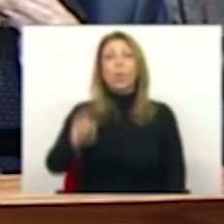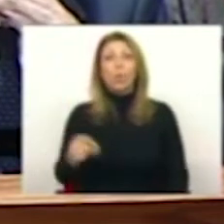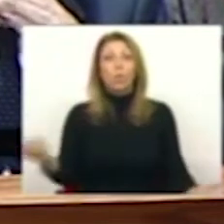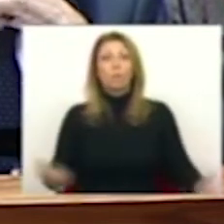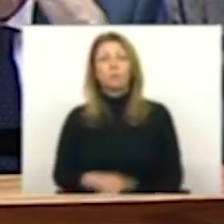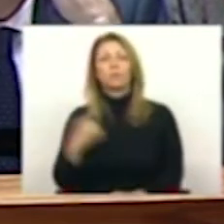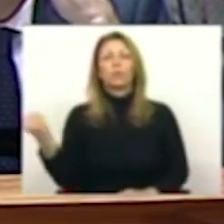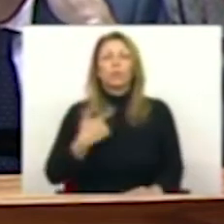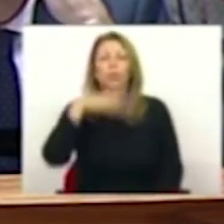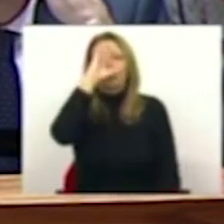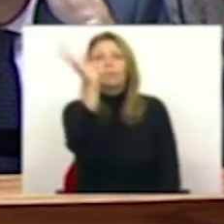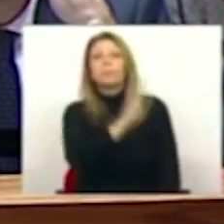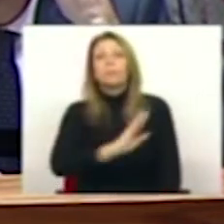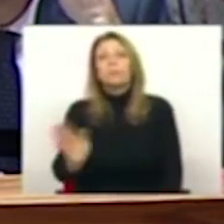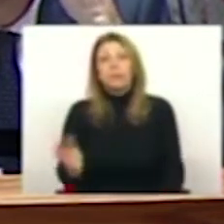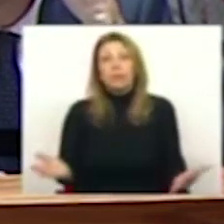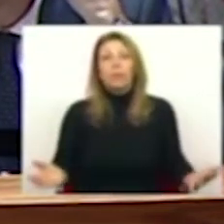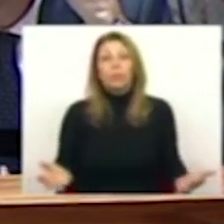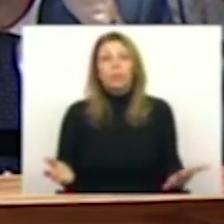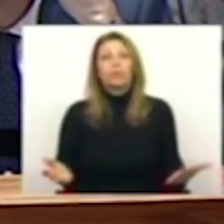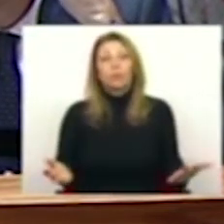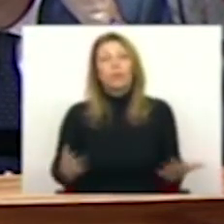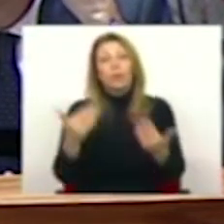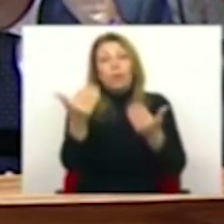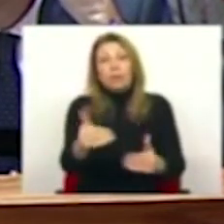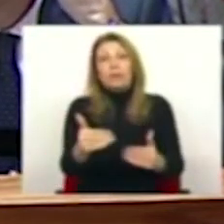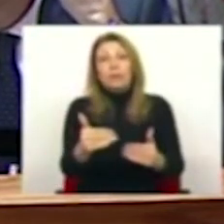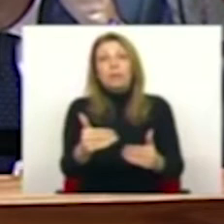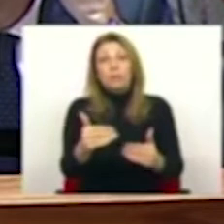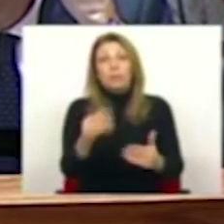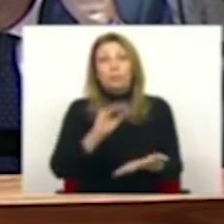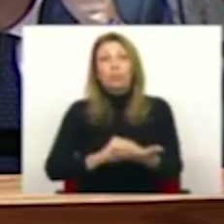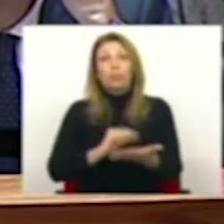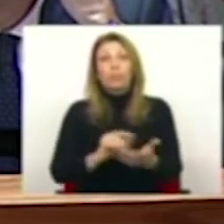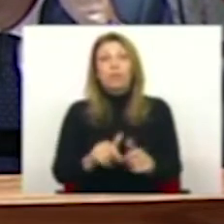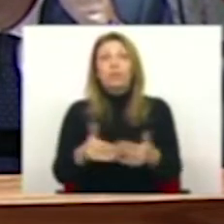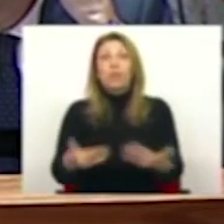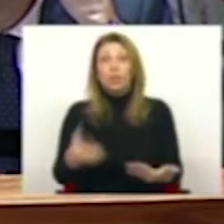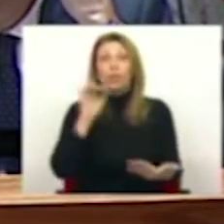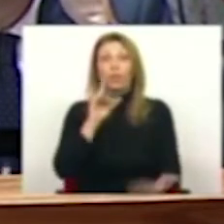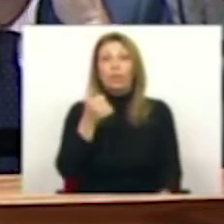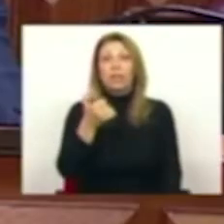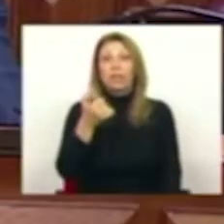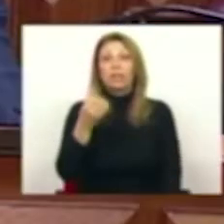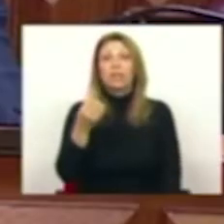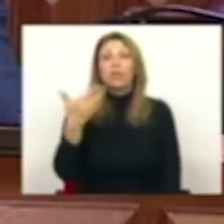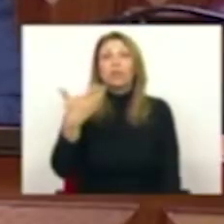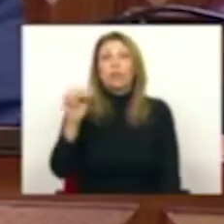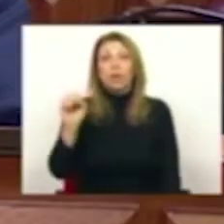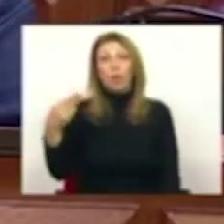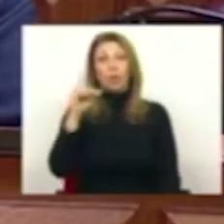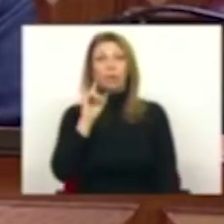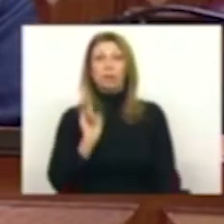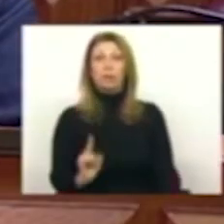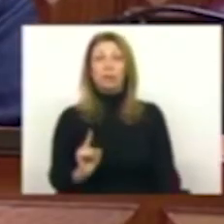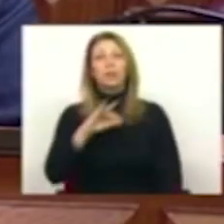todos sabemos que, sendo o limiar da pobreza hoje, tendo sido fixado em 501 euros, e sendo o